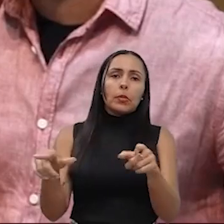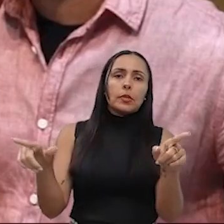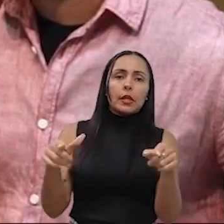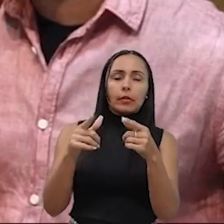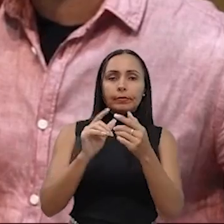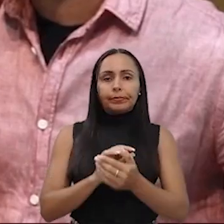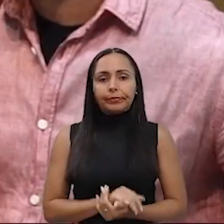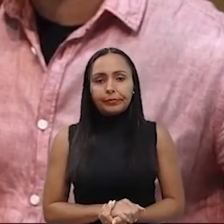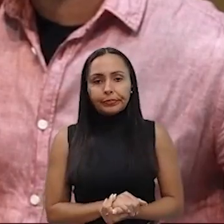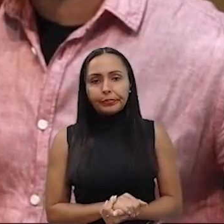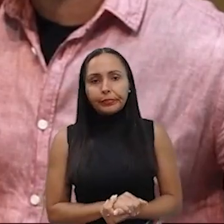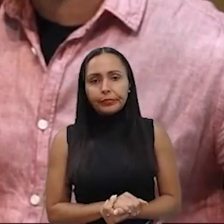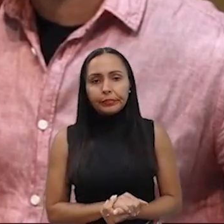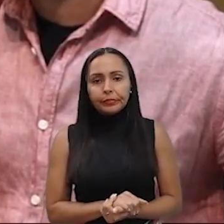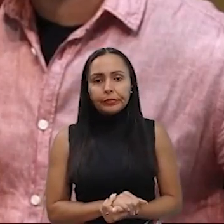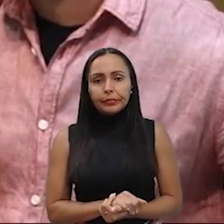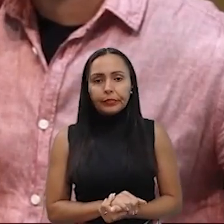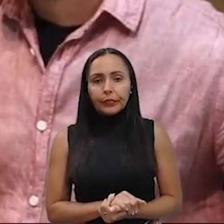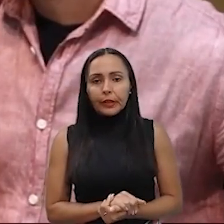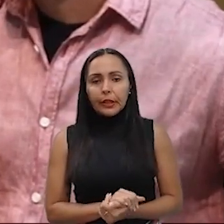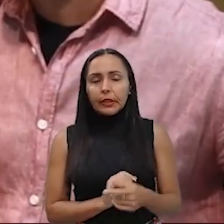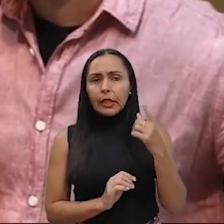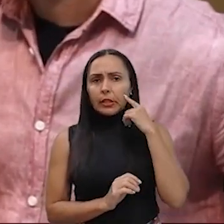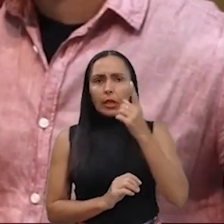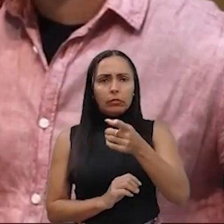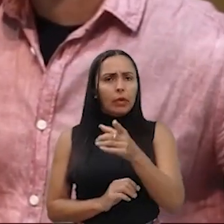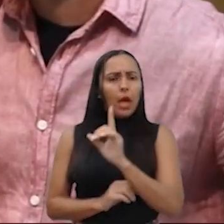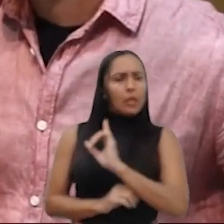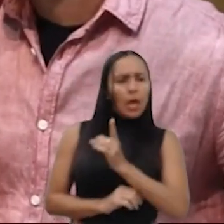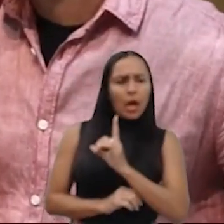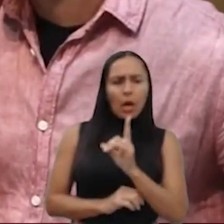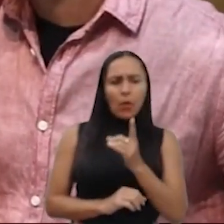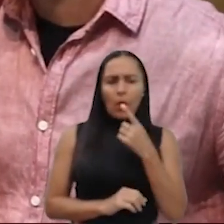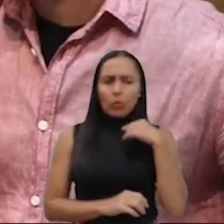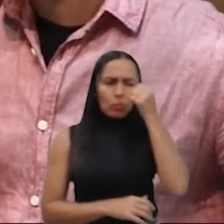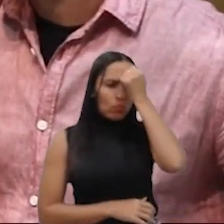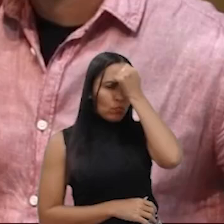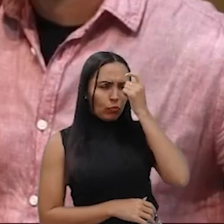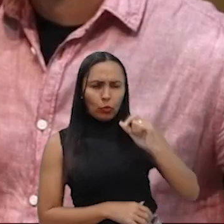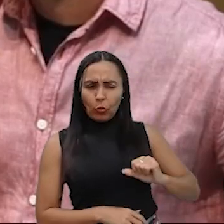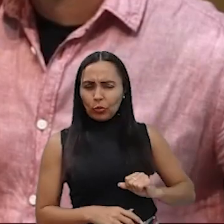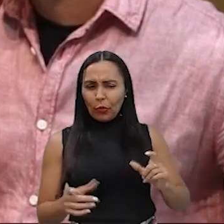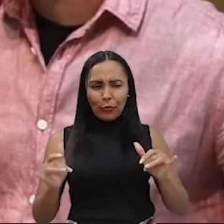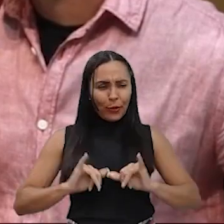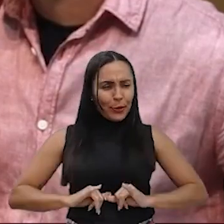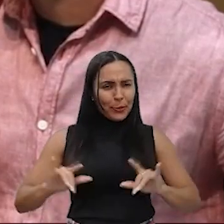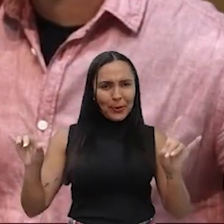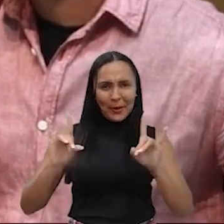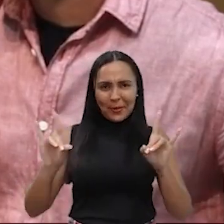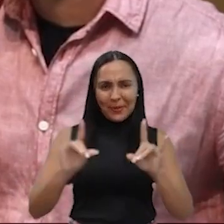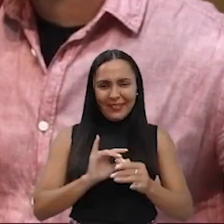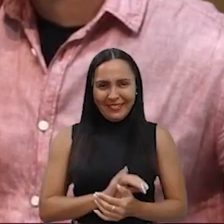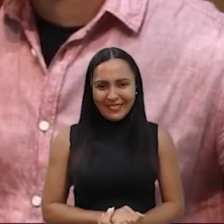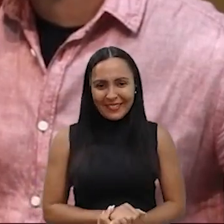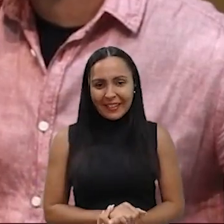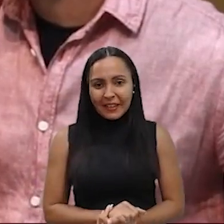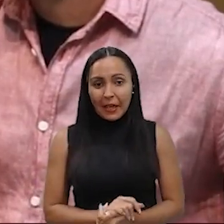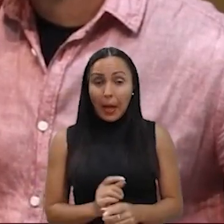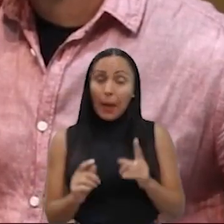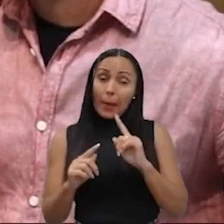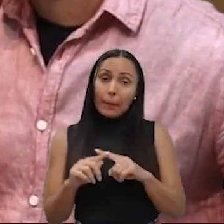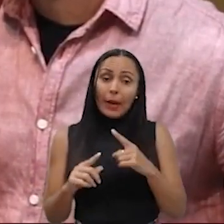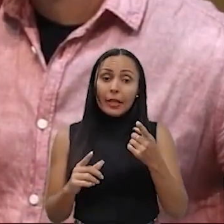aí eu dizia, não estou sofrendo, mas também não preciso, nesse caso, passar por isso. Eu